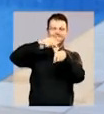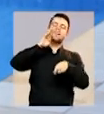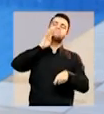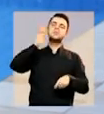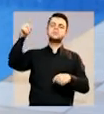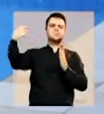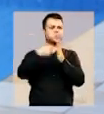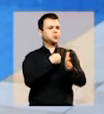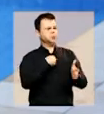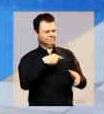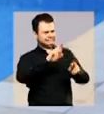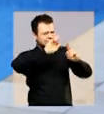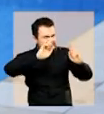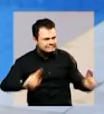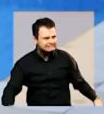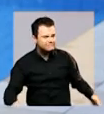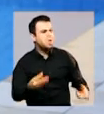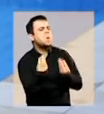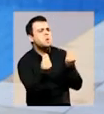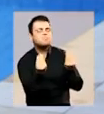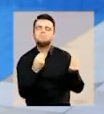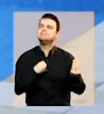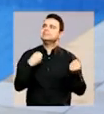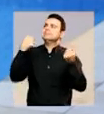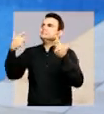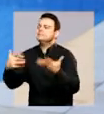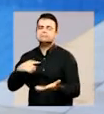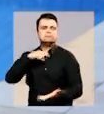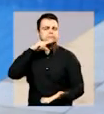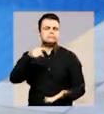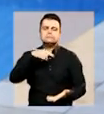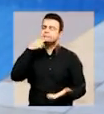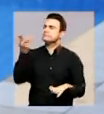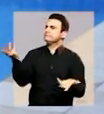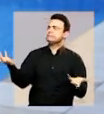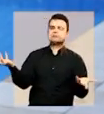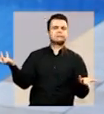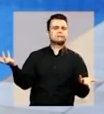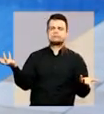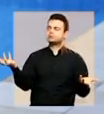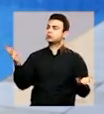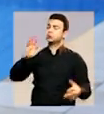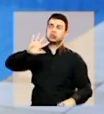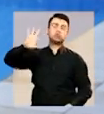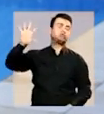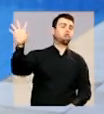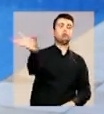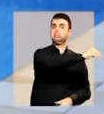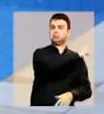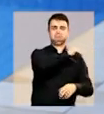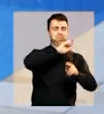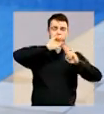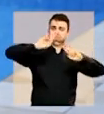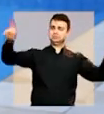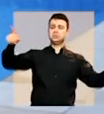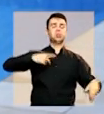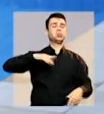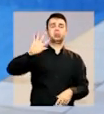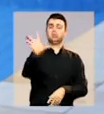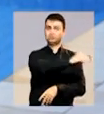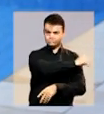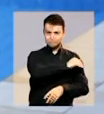é diferente lá, muito diferente. Eu não consegui falar o que era diferente. Para mim, tudo era.